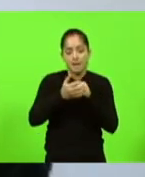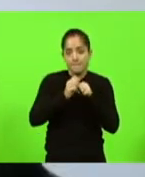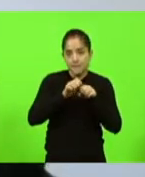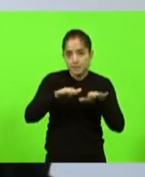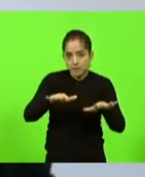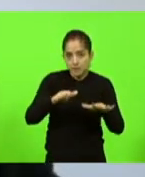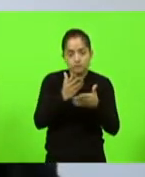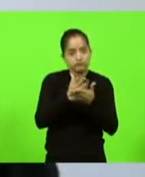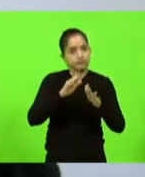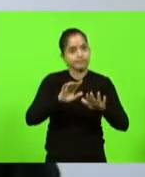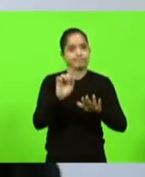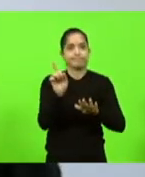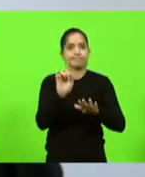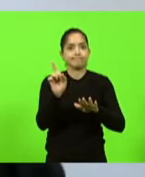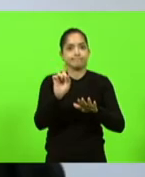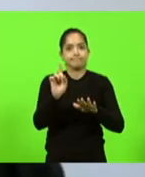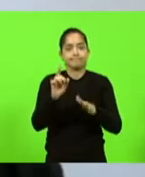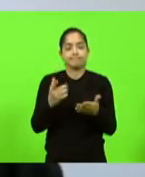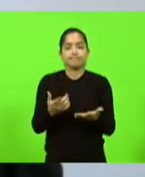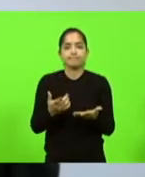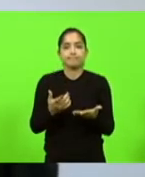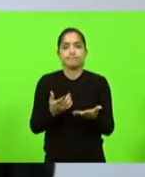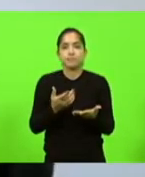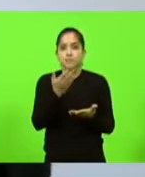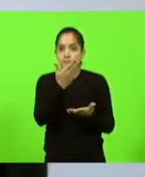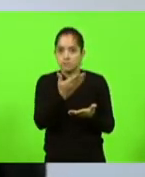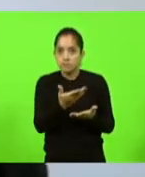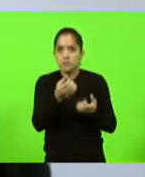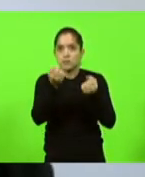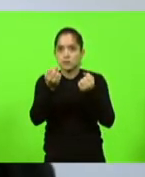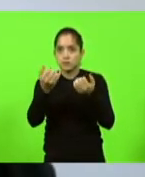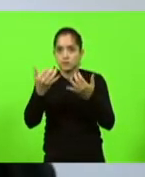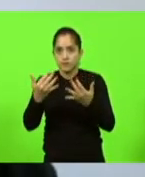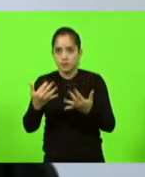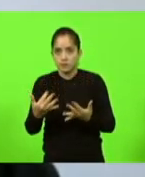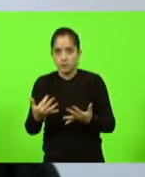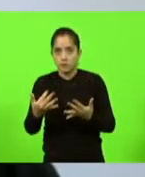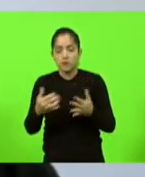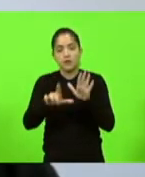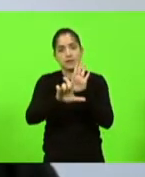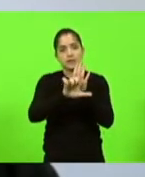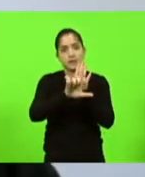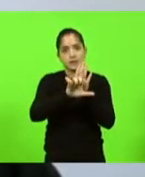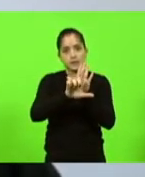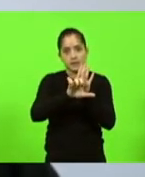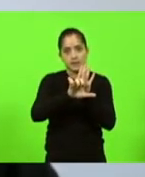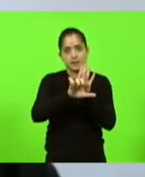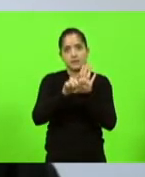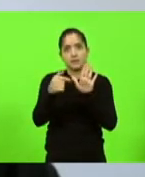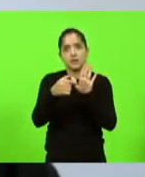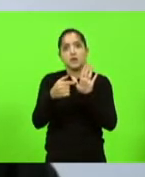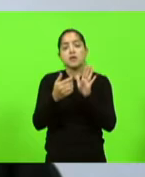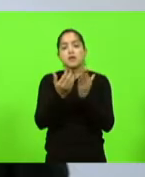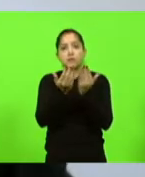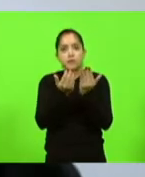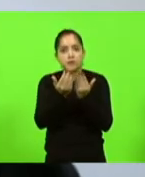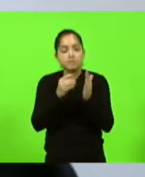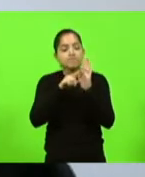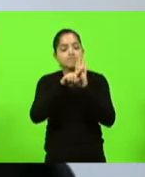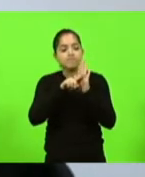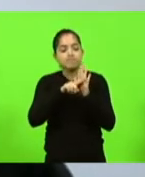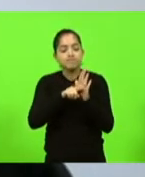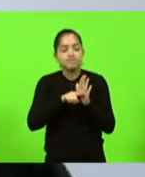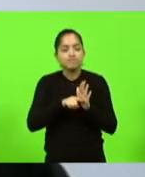Aí, cumprimento o deputado Milton Alves por deixar um gatilho na lei. Eu havia analisado esse gatilho, mas